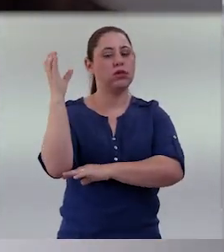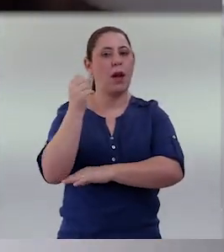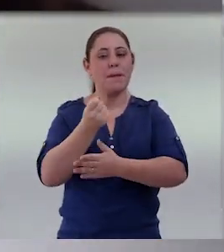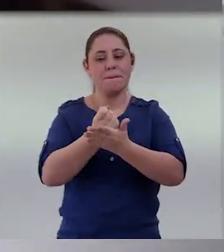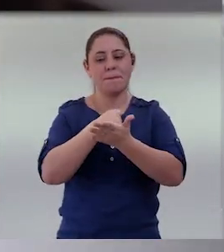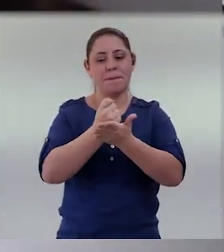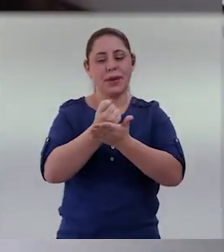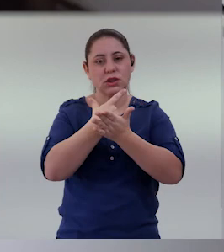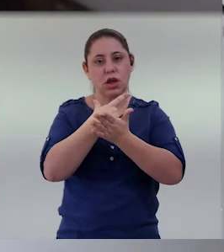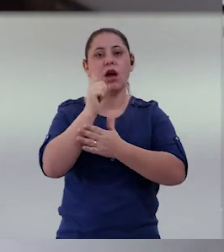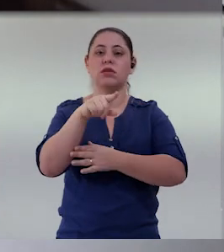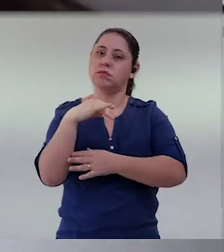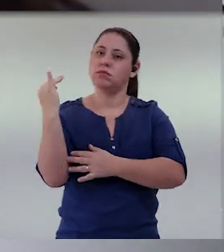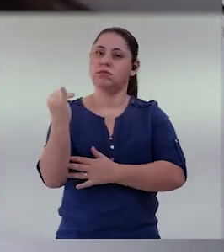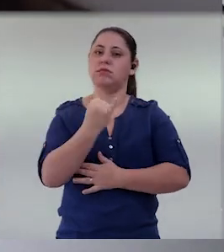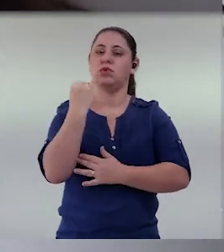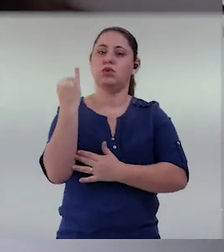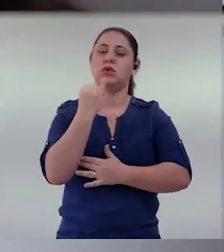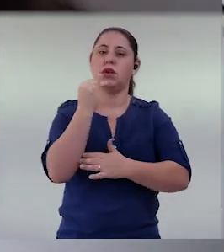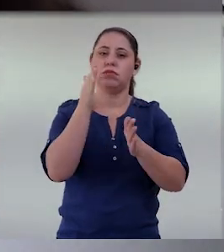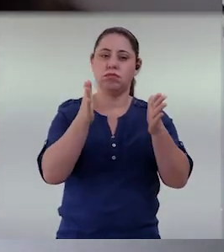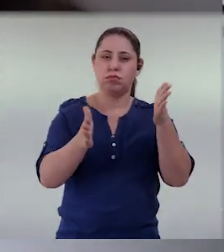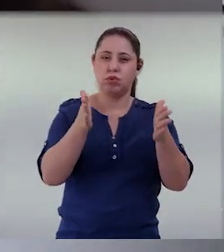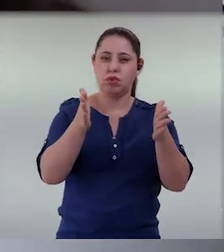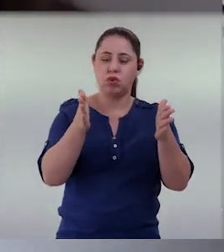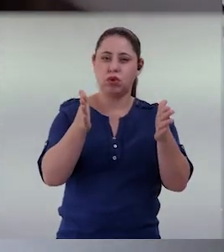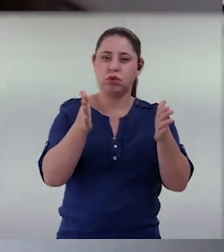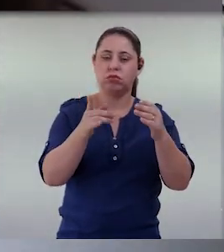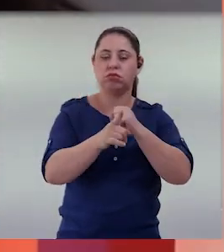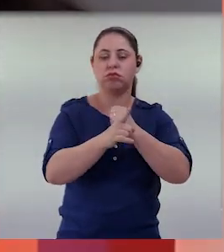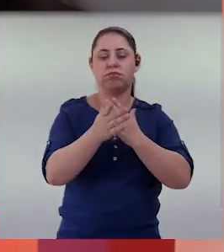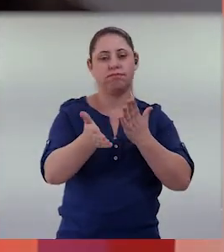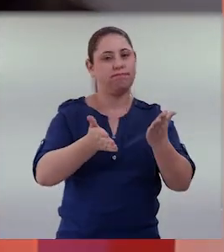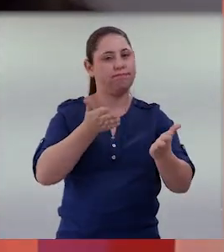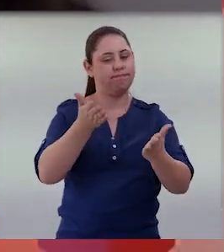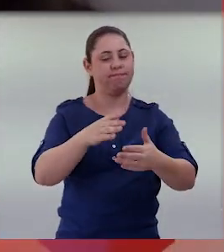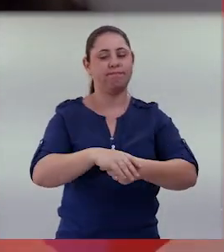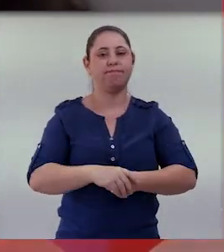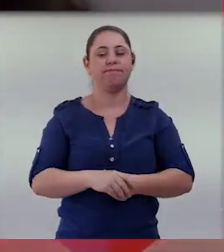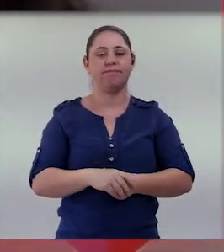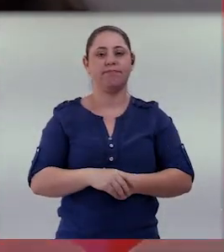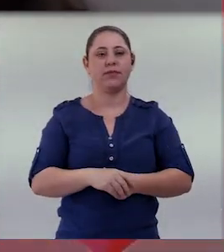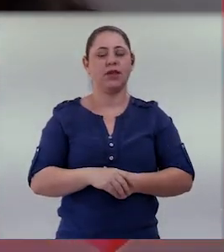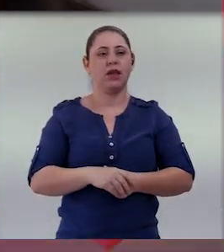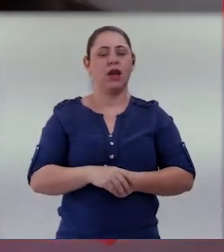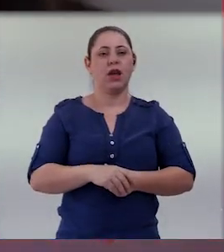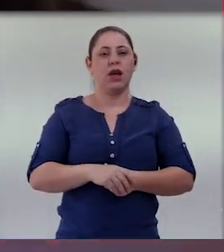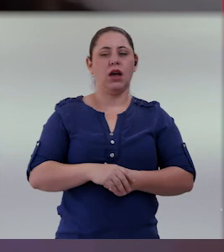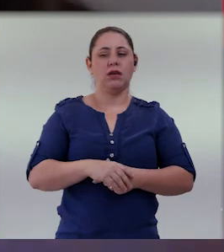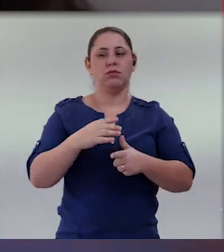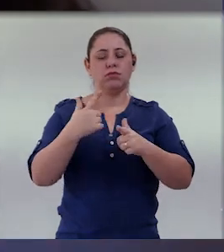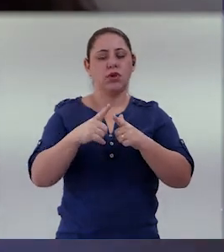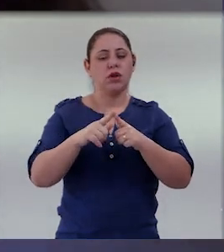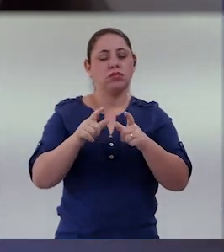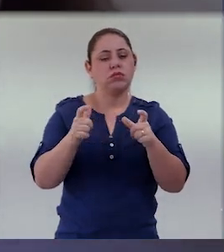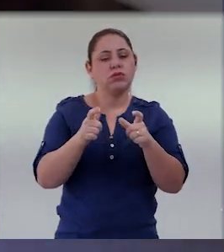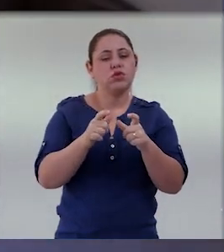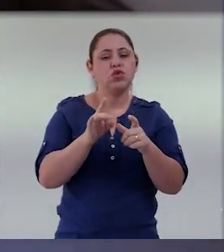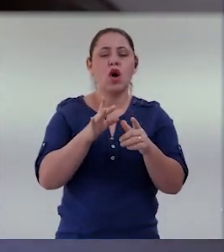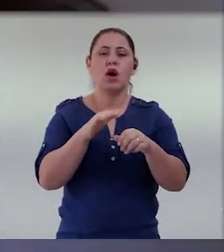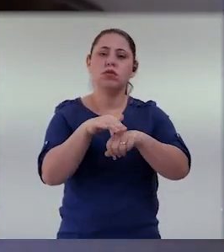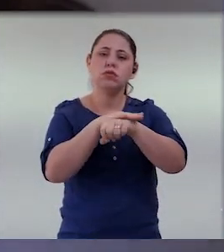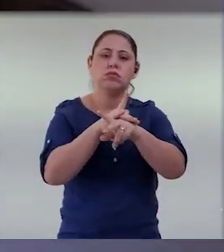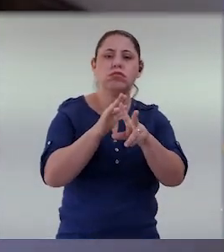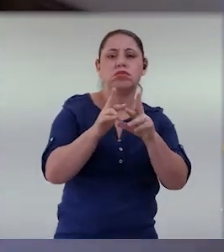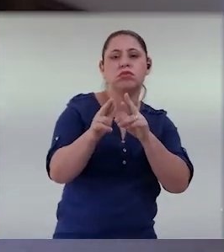mais graves, a medicação é importante também para ajudar no processo de psicoterapia. Em casos mais